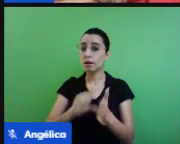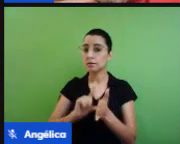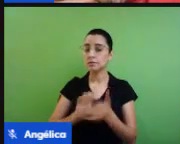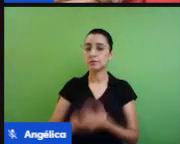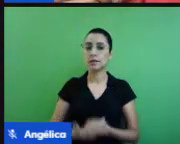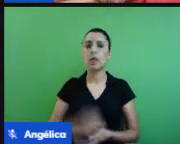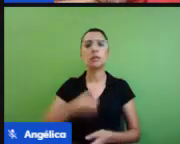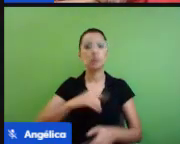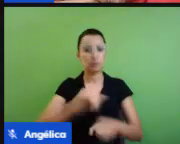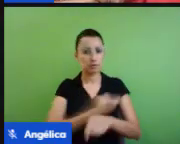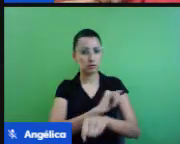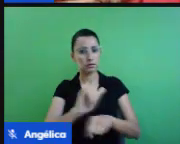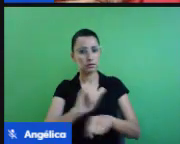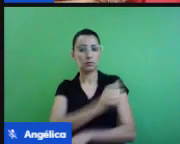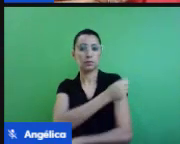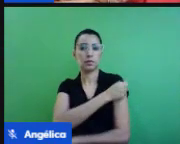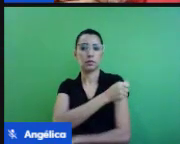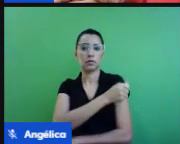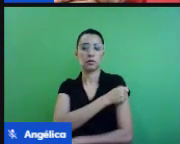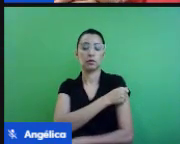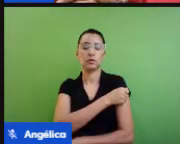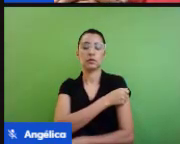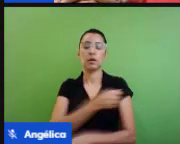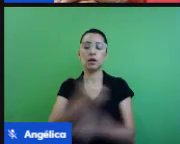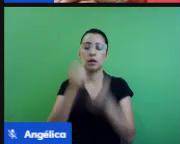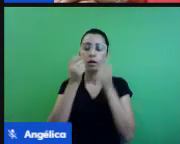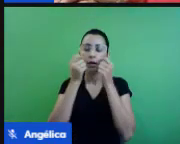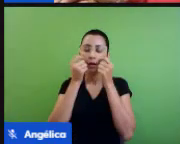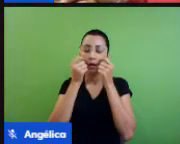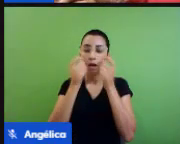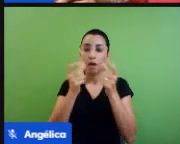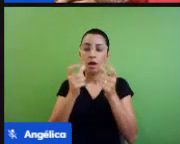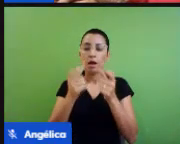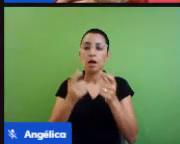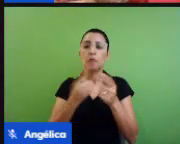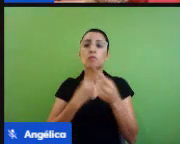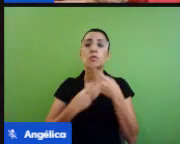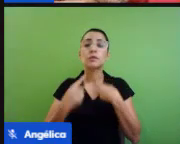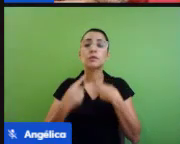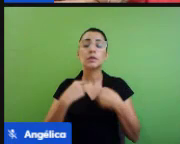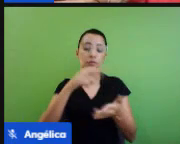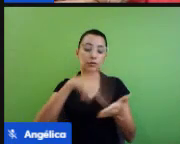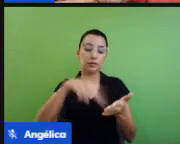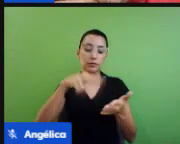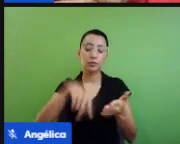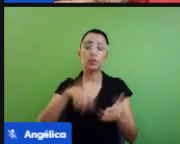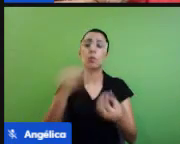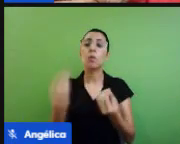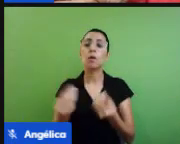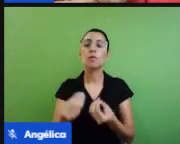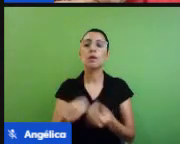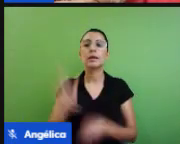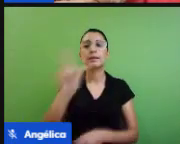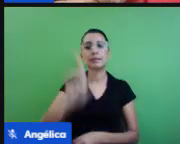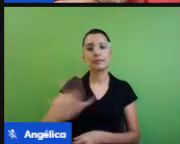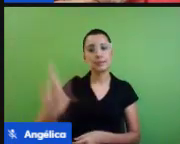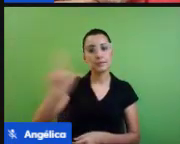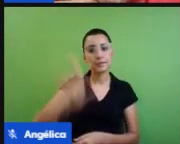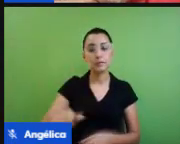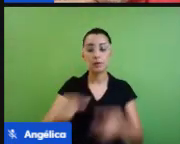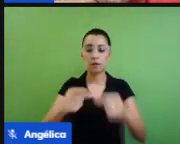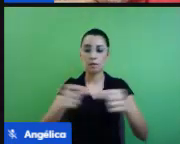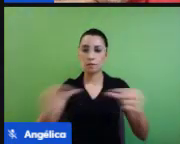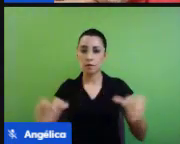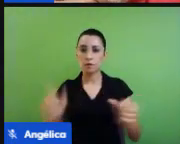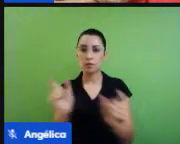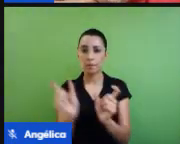para que esse aluno desperte o gosto pela leitura, que são as literaturas, que são as fichas de palavras, fichas